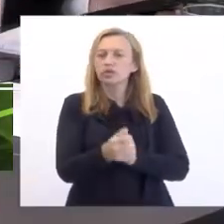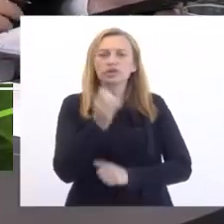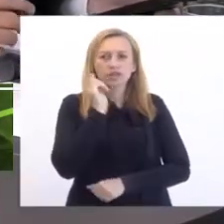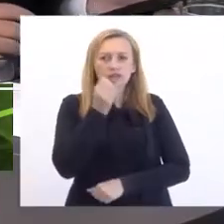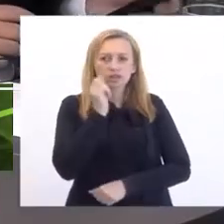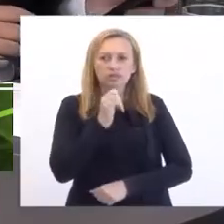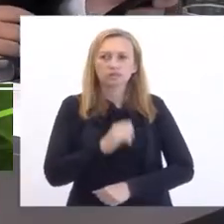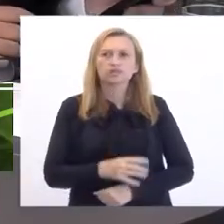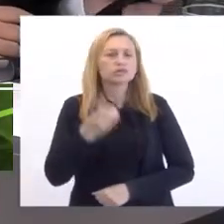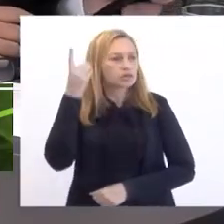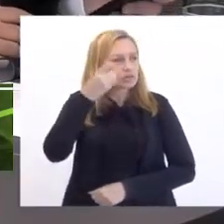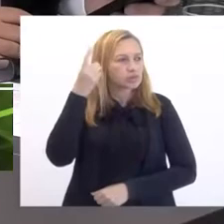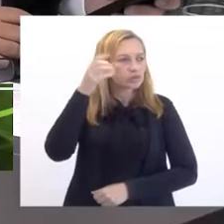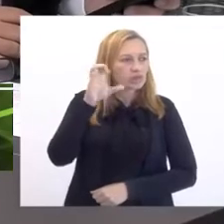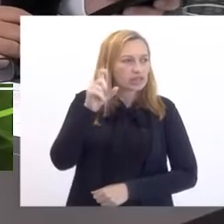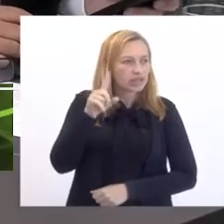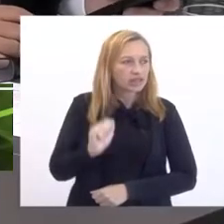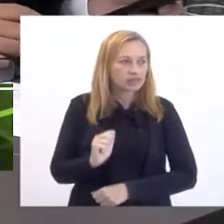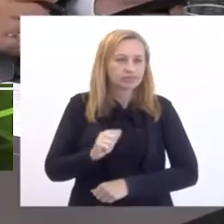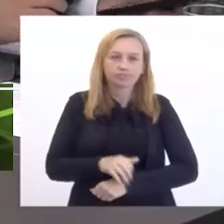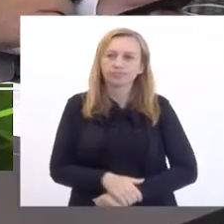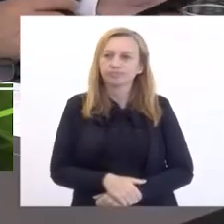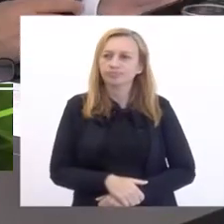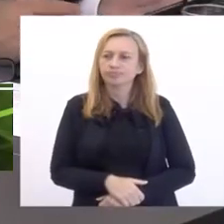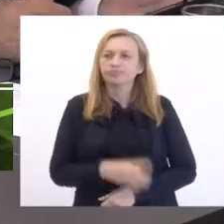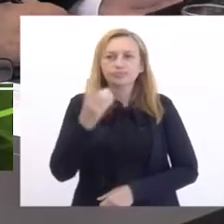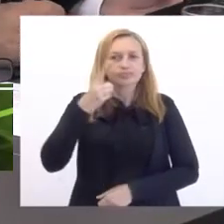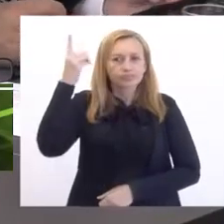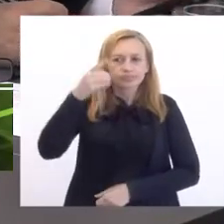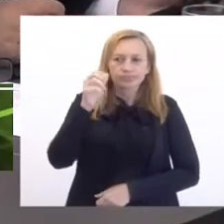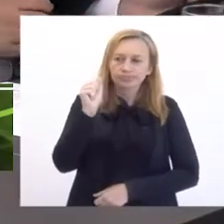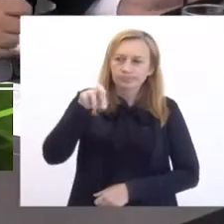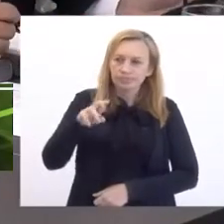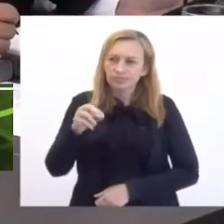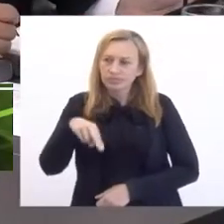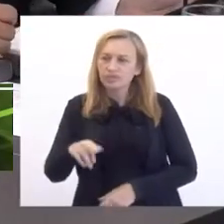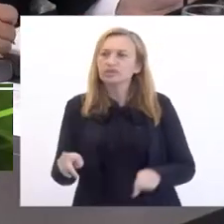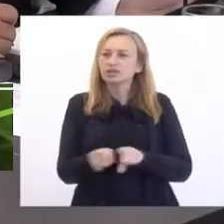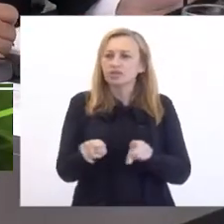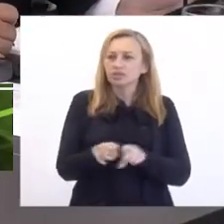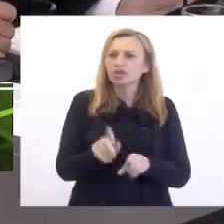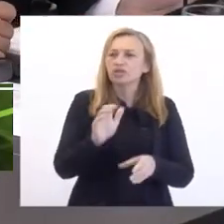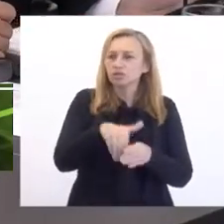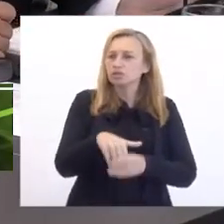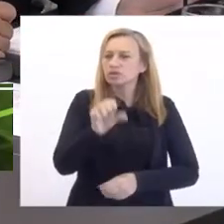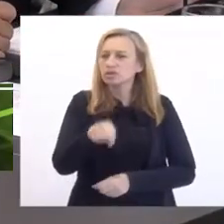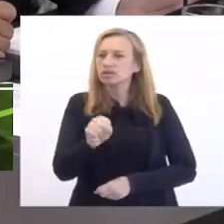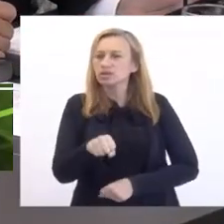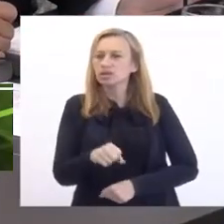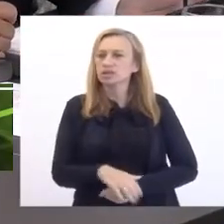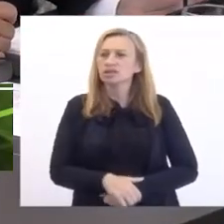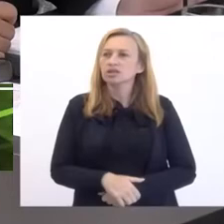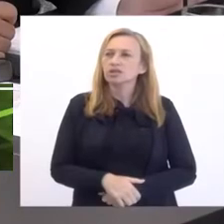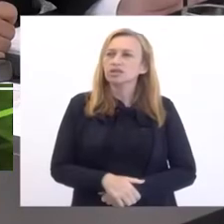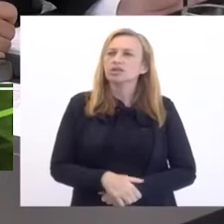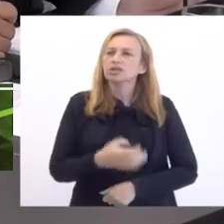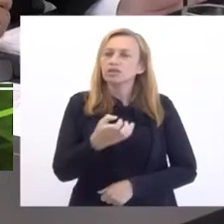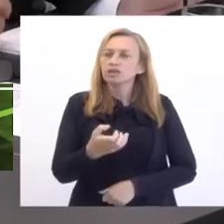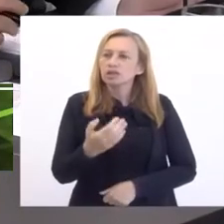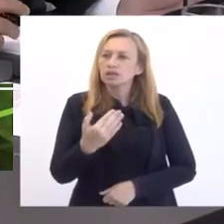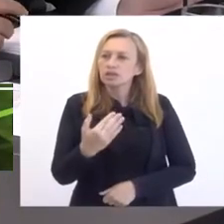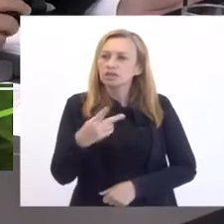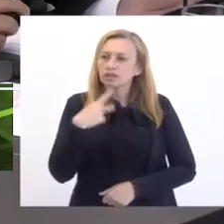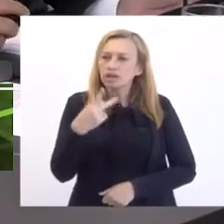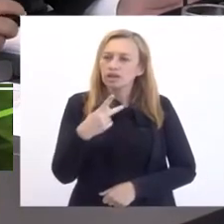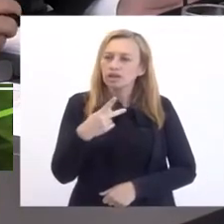relator, deputado Márcio Canella. Deputado Anderson Moraes também votou favorável. E eu quero consignar o voto